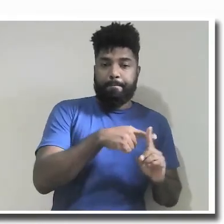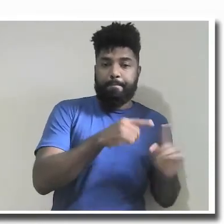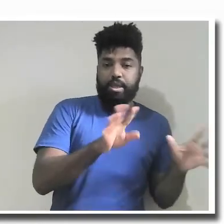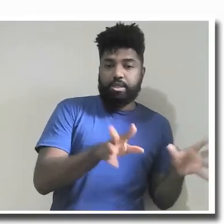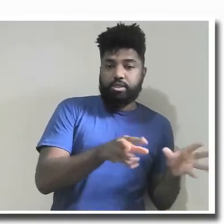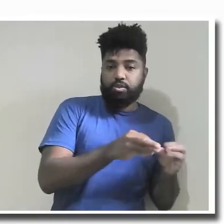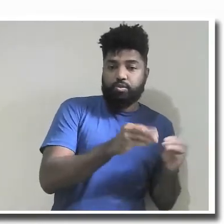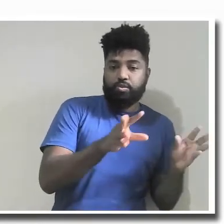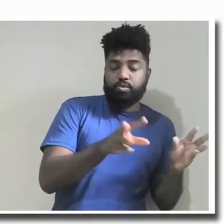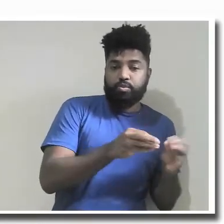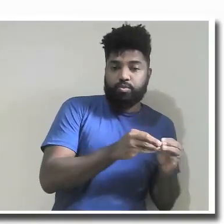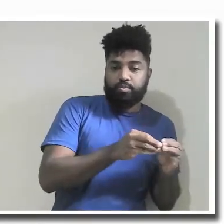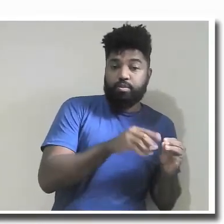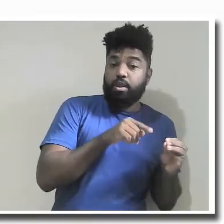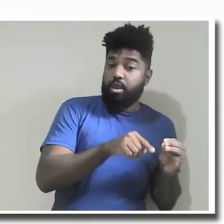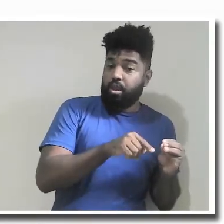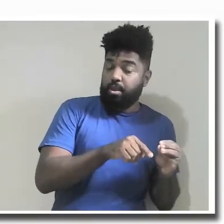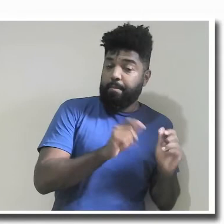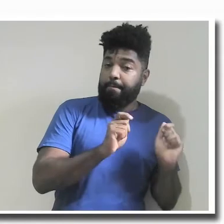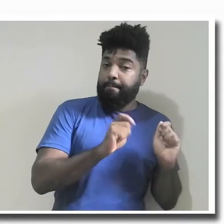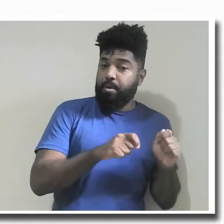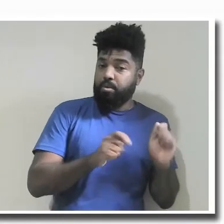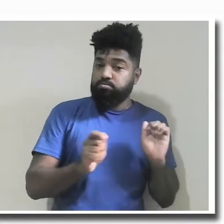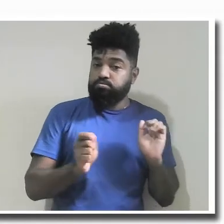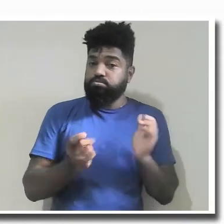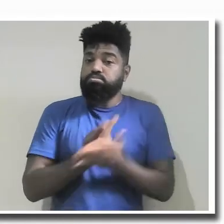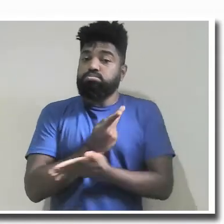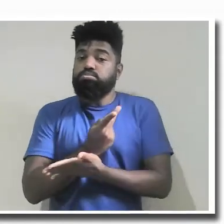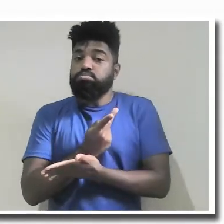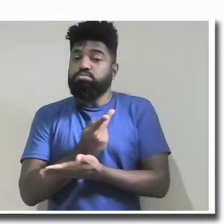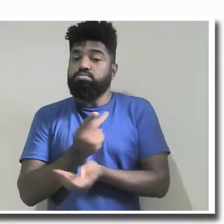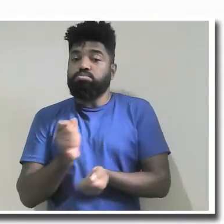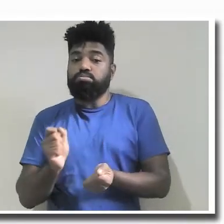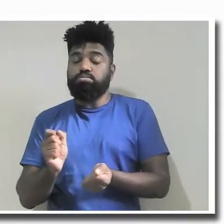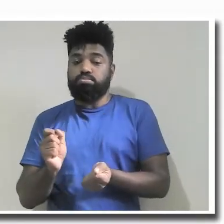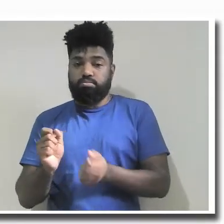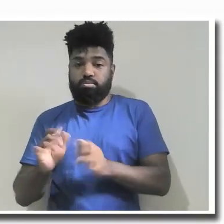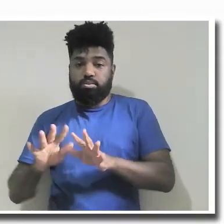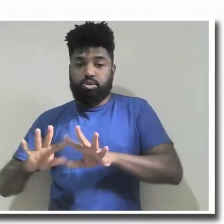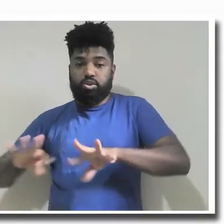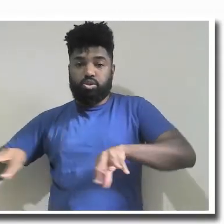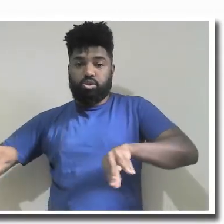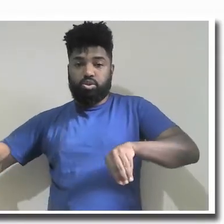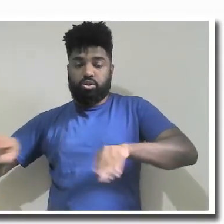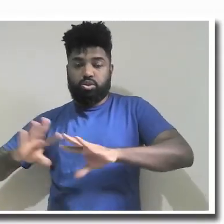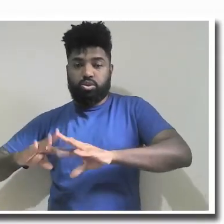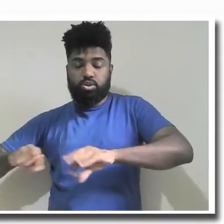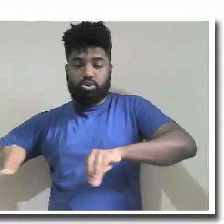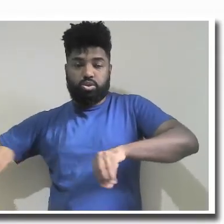pode entender a subtração como a soma de elementos negativos,